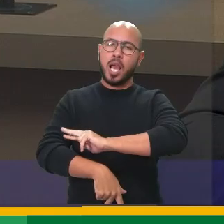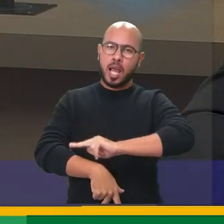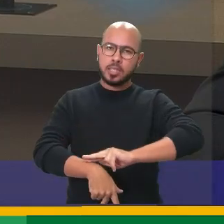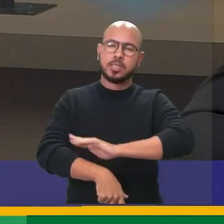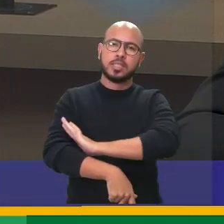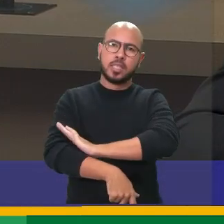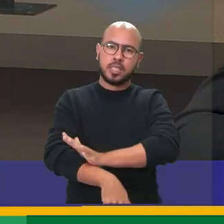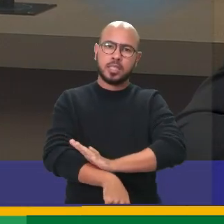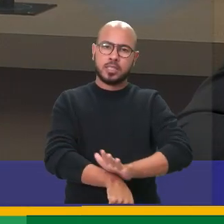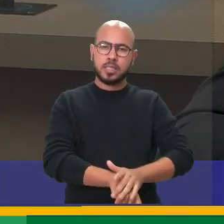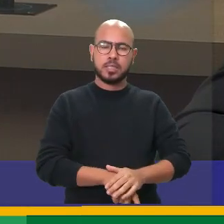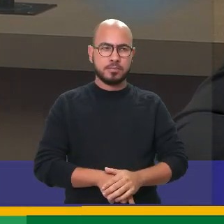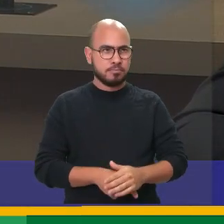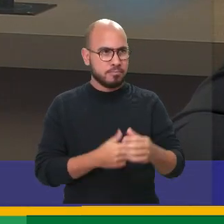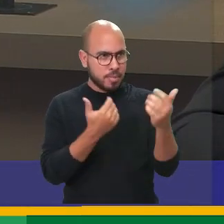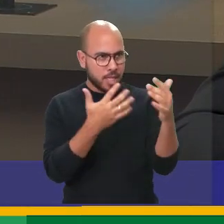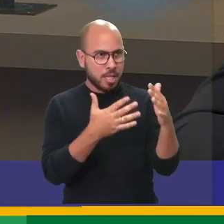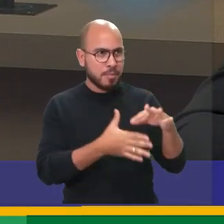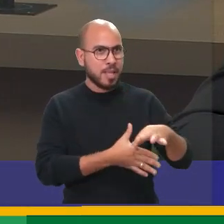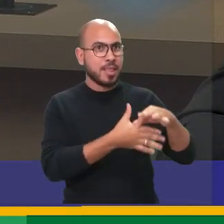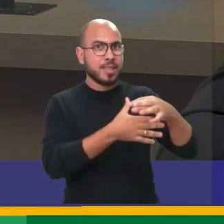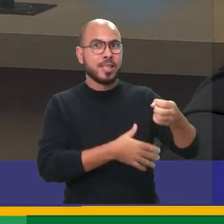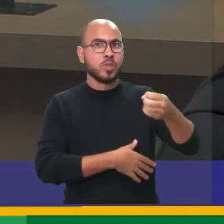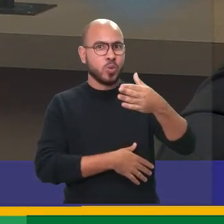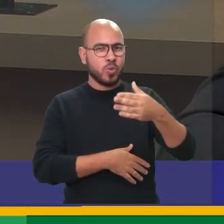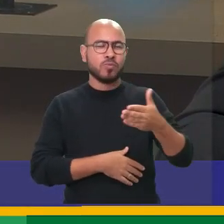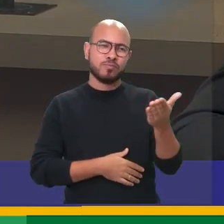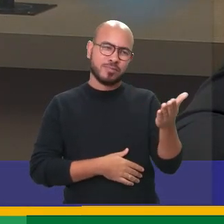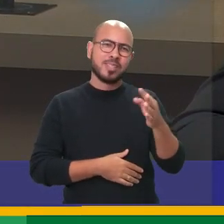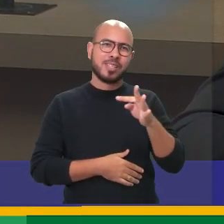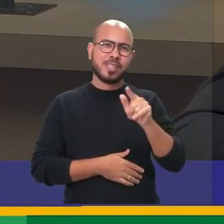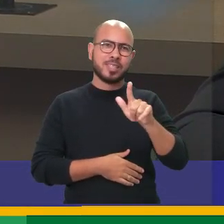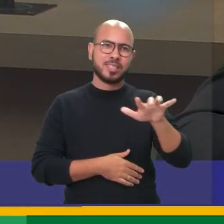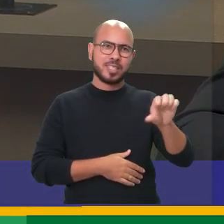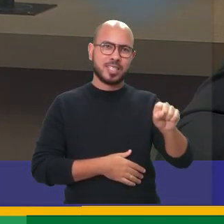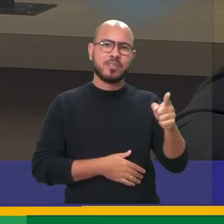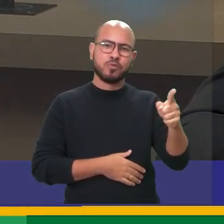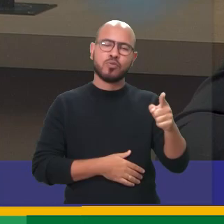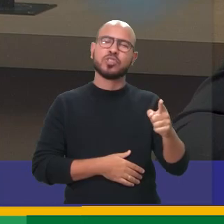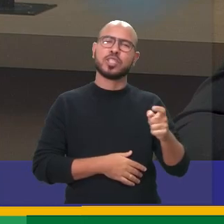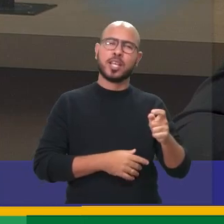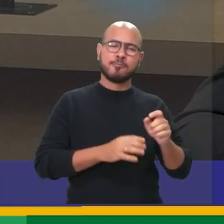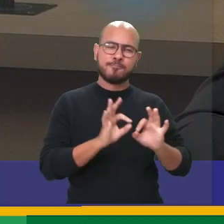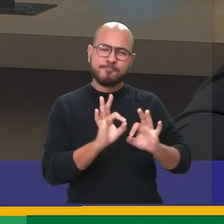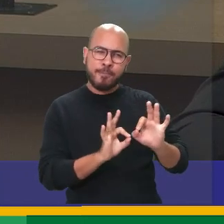viu Thales marito Eu sei que foi você que articulou tudo isso então